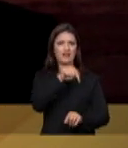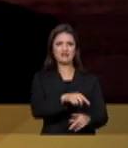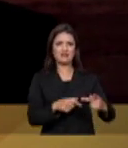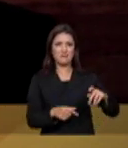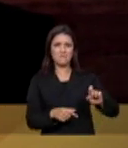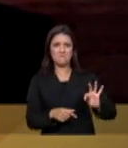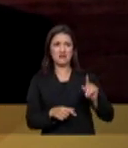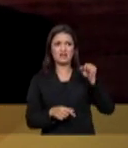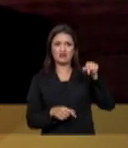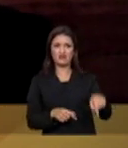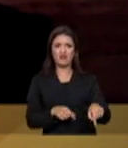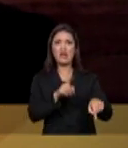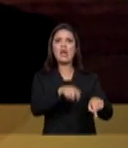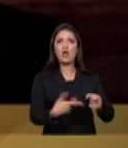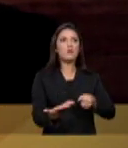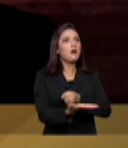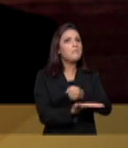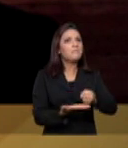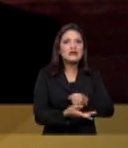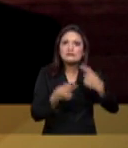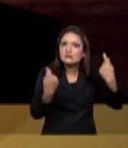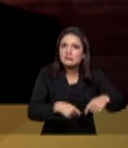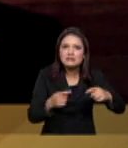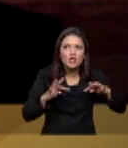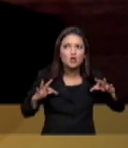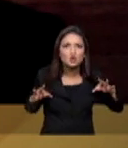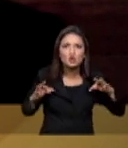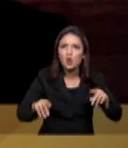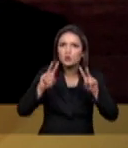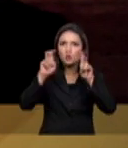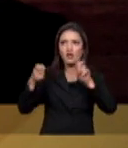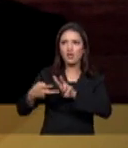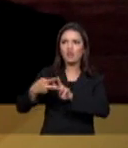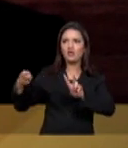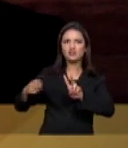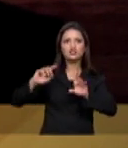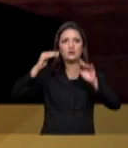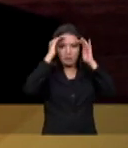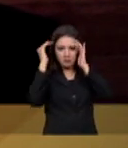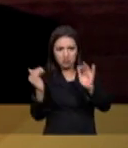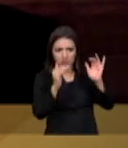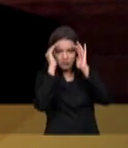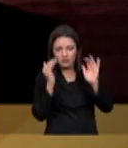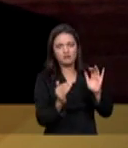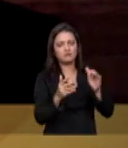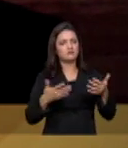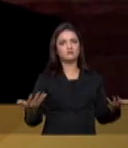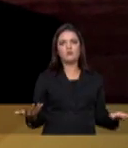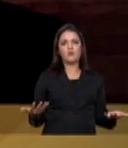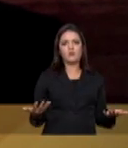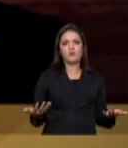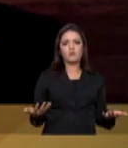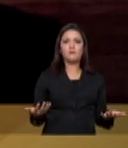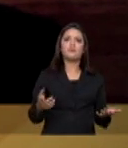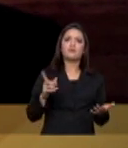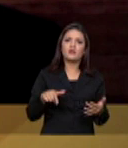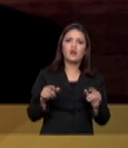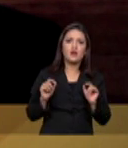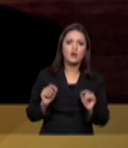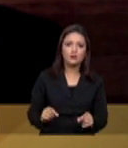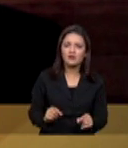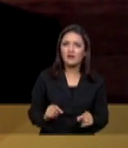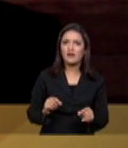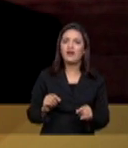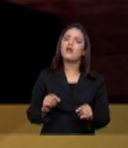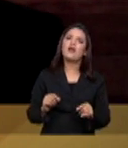é um precedente para toda a questão indígena em viabilizar as demais etnias